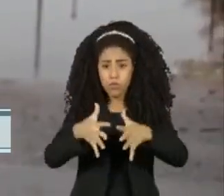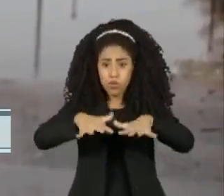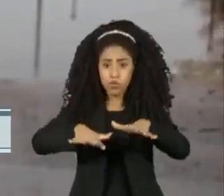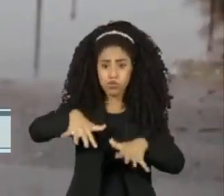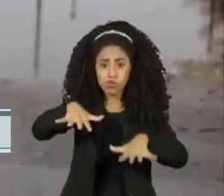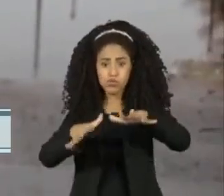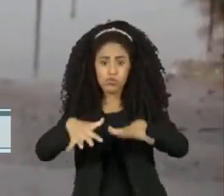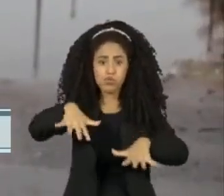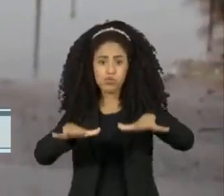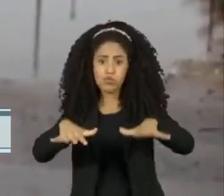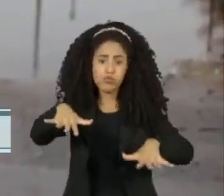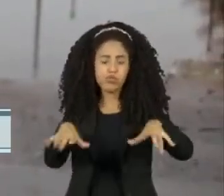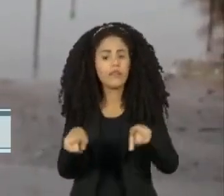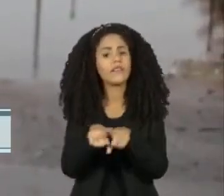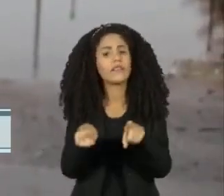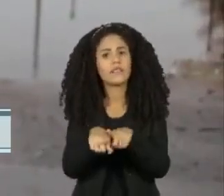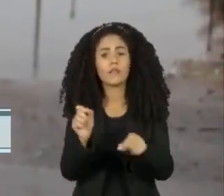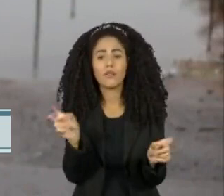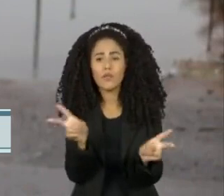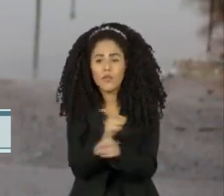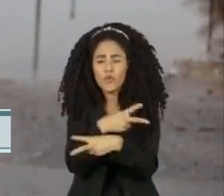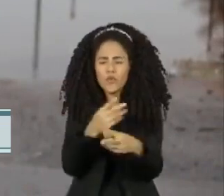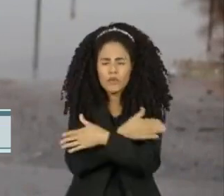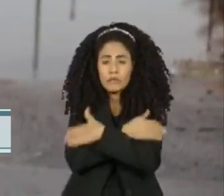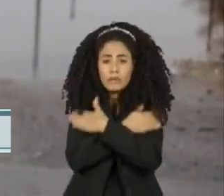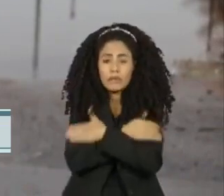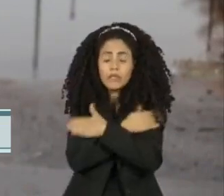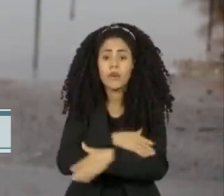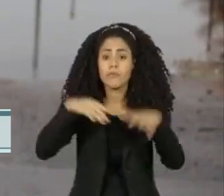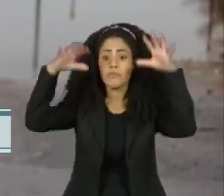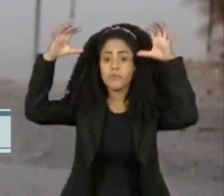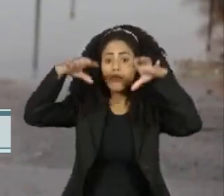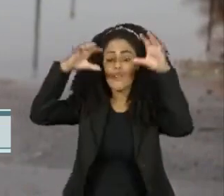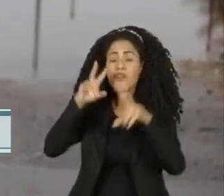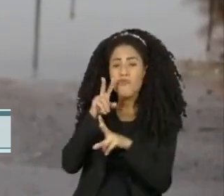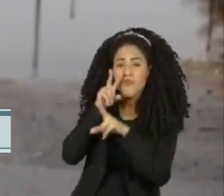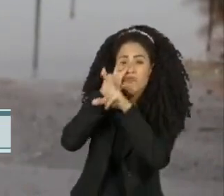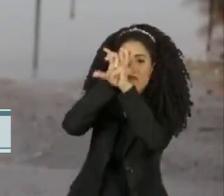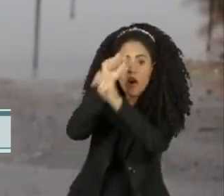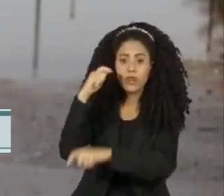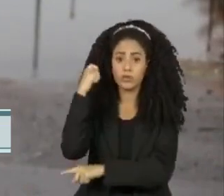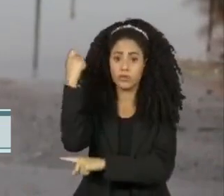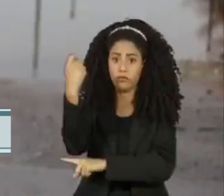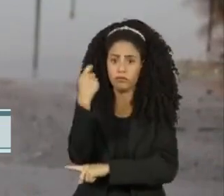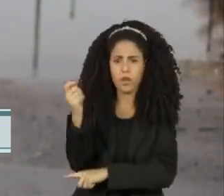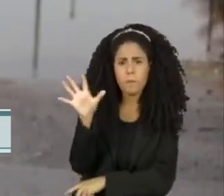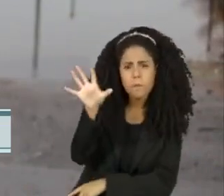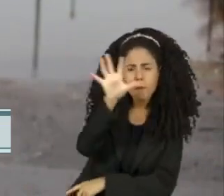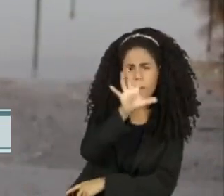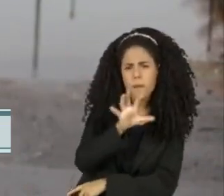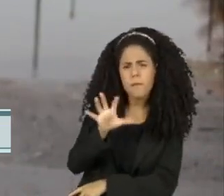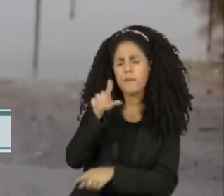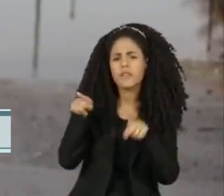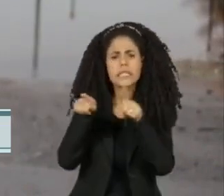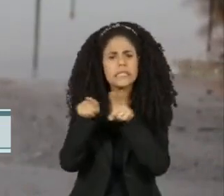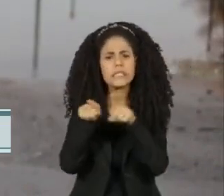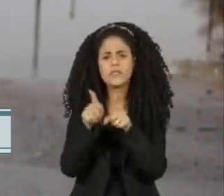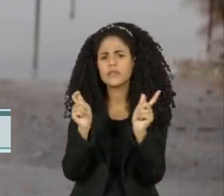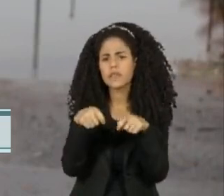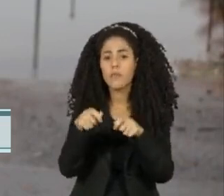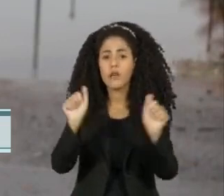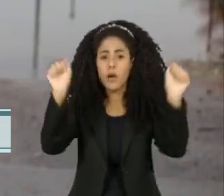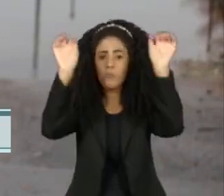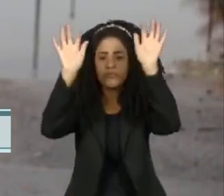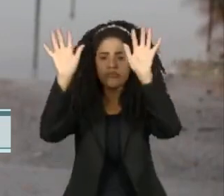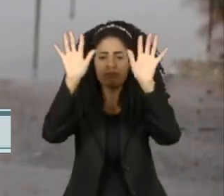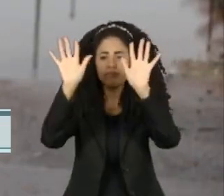do aumento da nebulosidade à frente fria também provoca chuva forte em outras partes do Rio Grande do Sul segundo prognósticos a chance